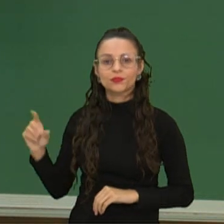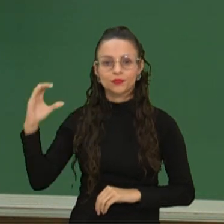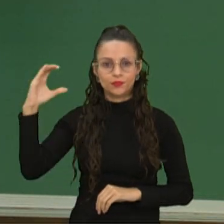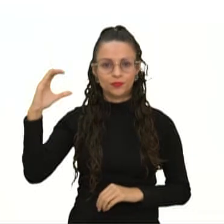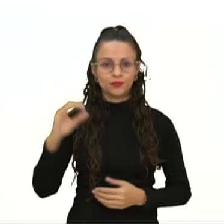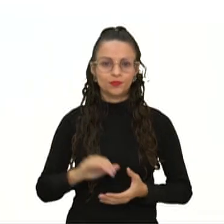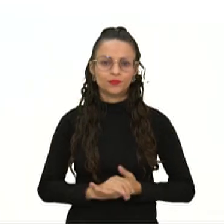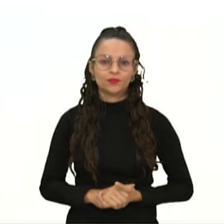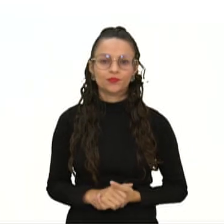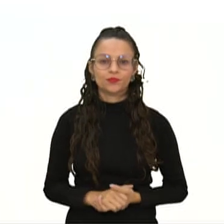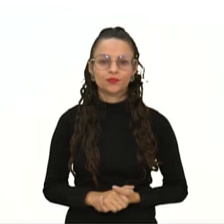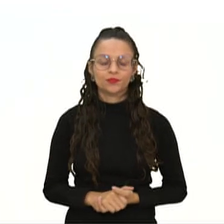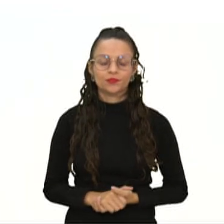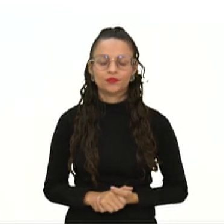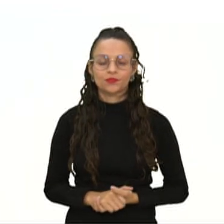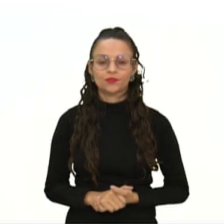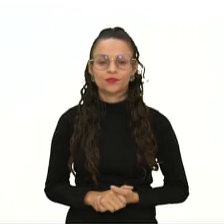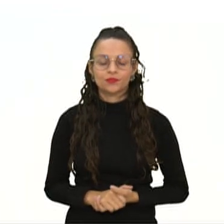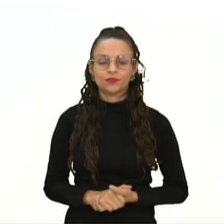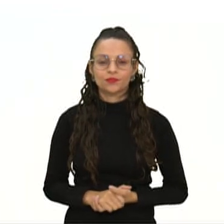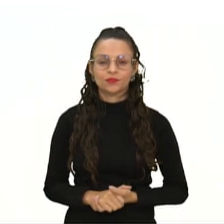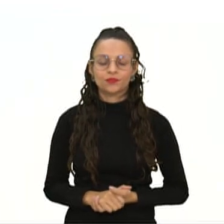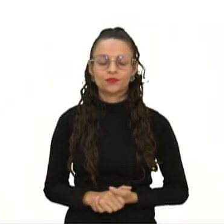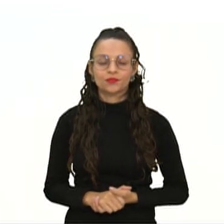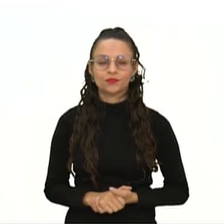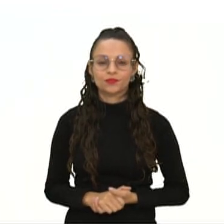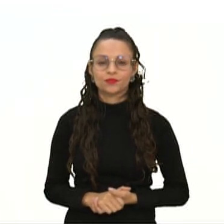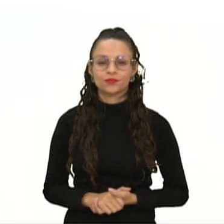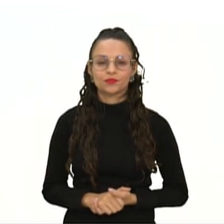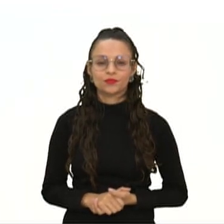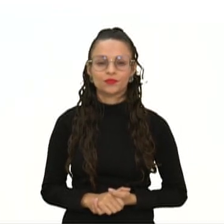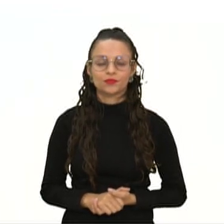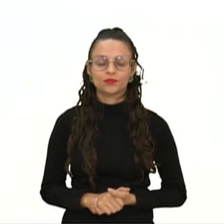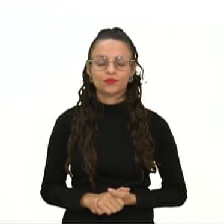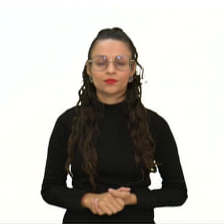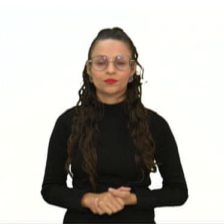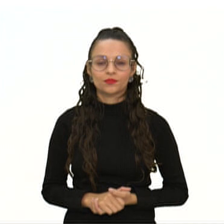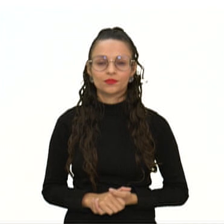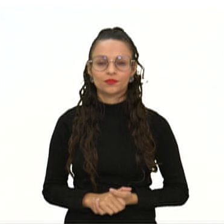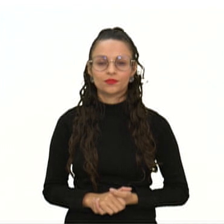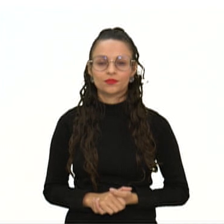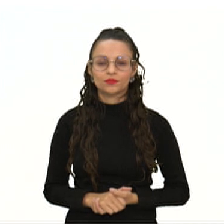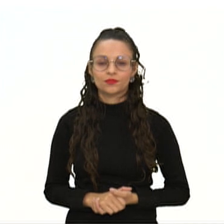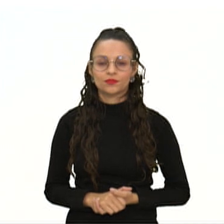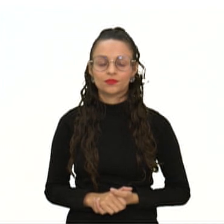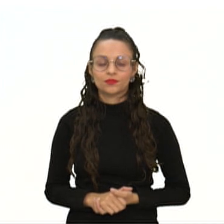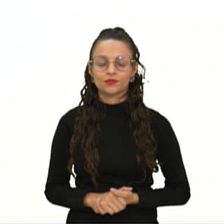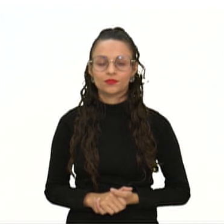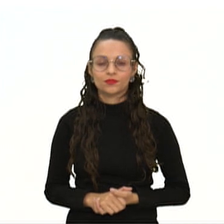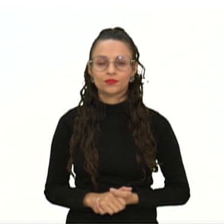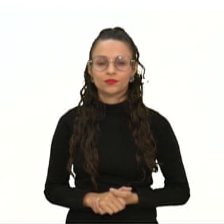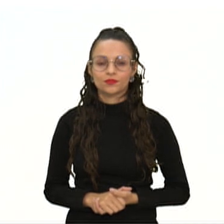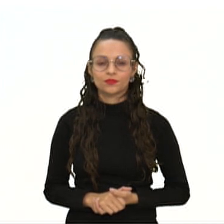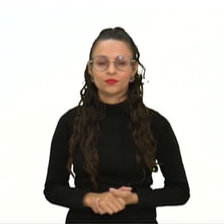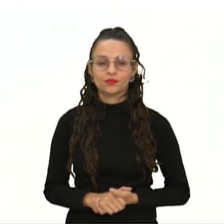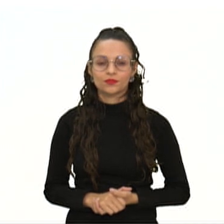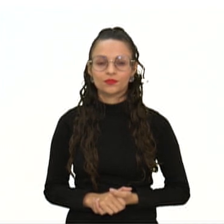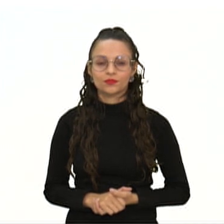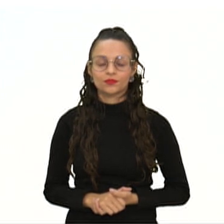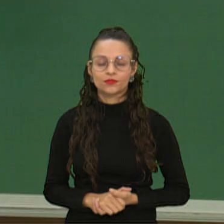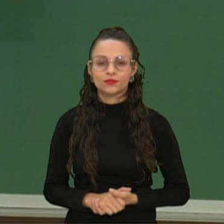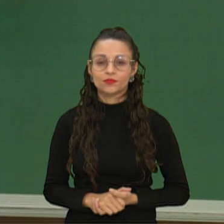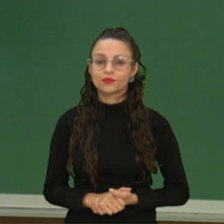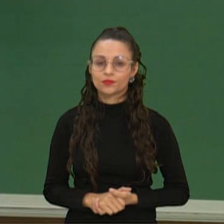C. The concept of global warming refers, in most cases, to climate changes caused by human